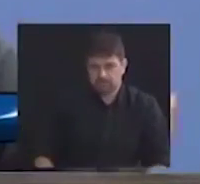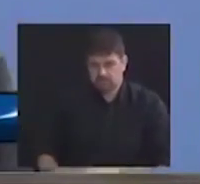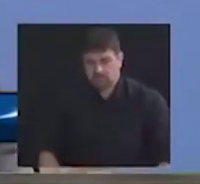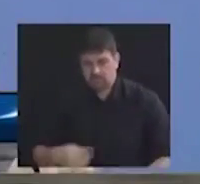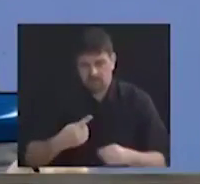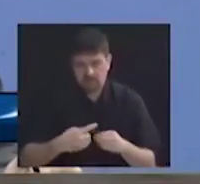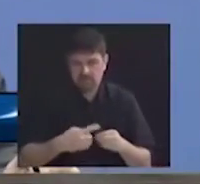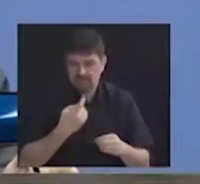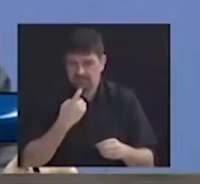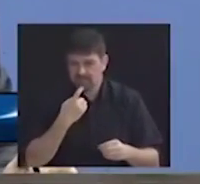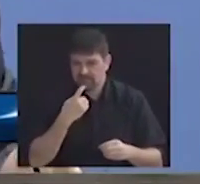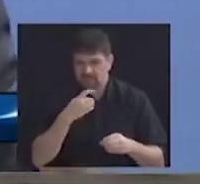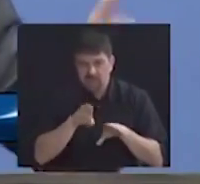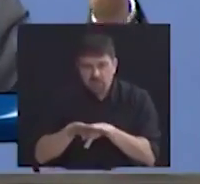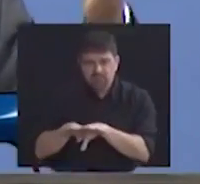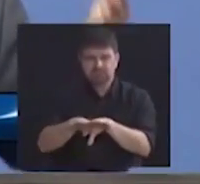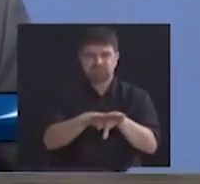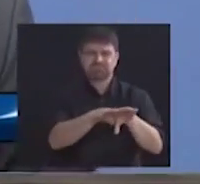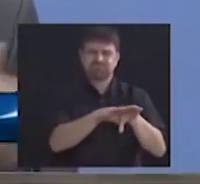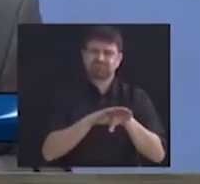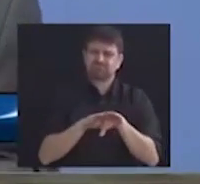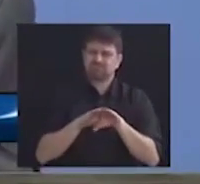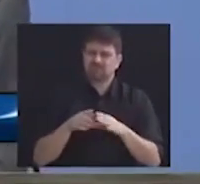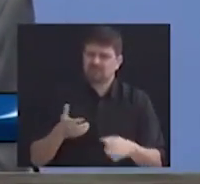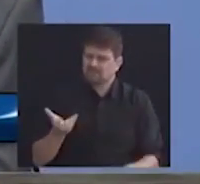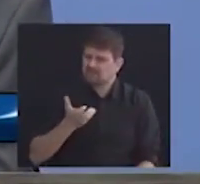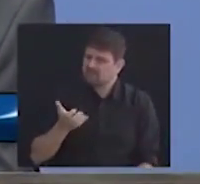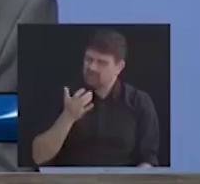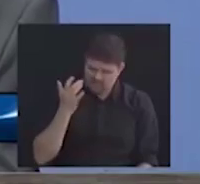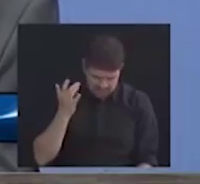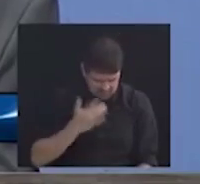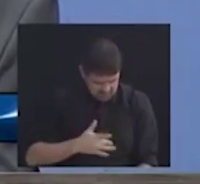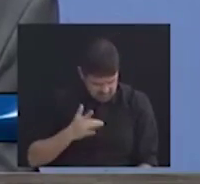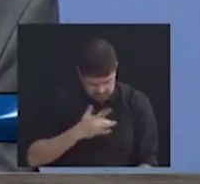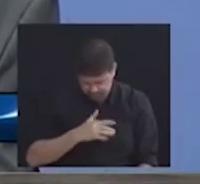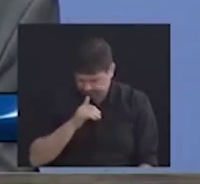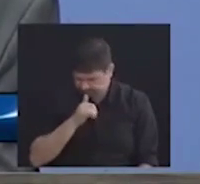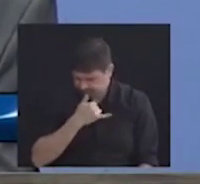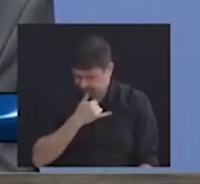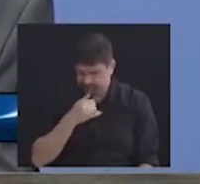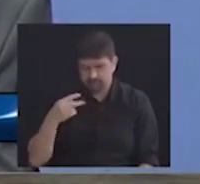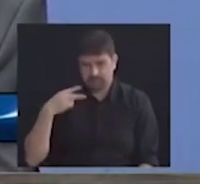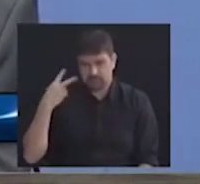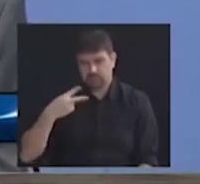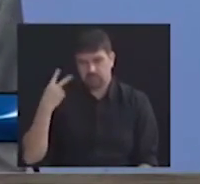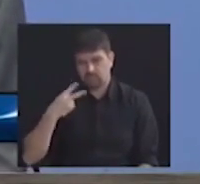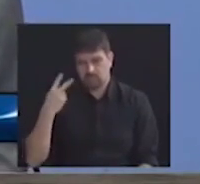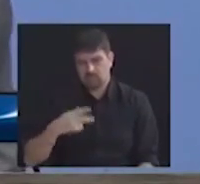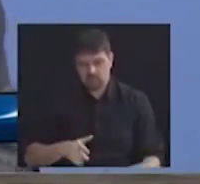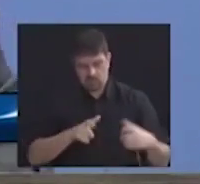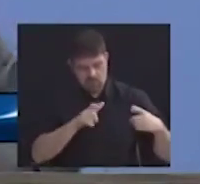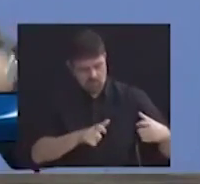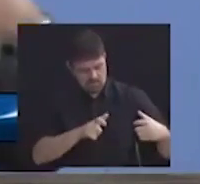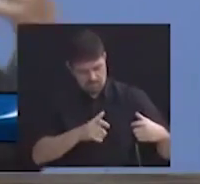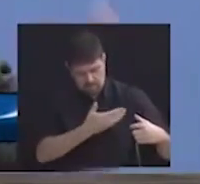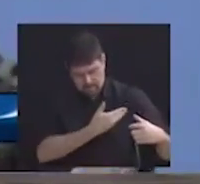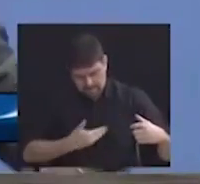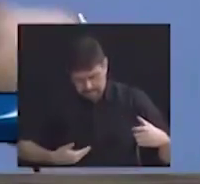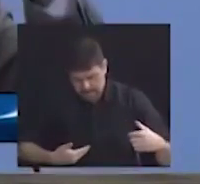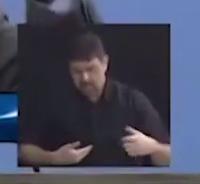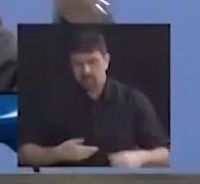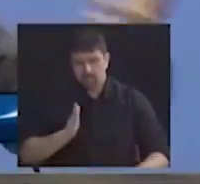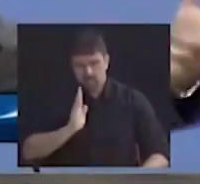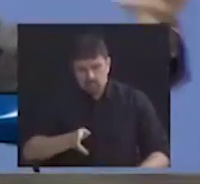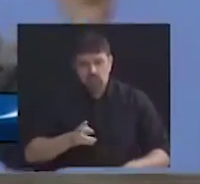mais humanizado. Então eu quero lamentar, senhores vereadores, todos esses novos espaços que foram